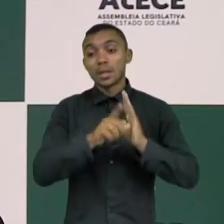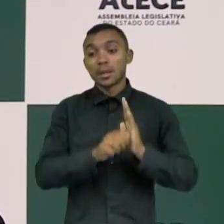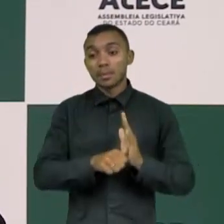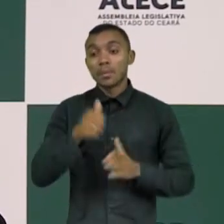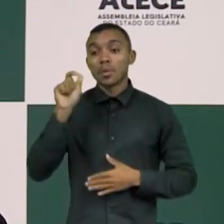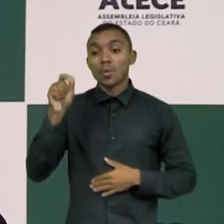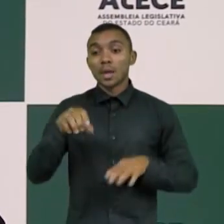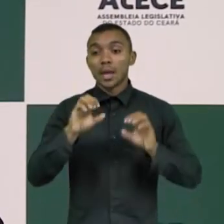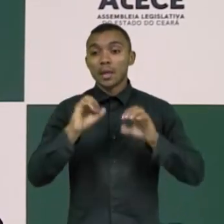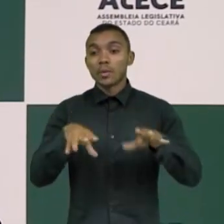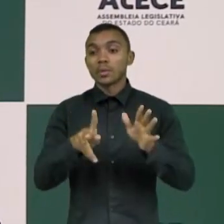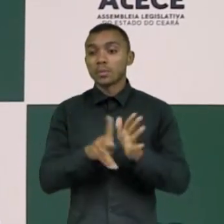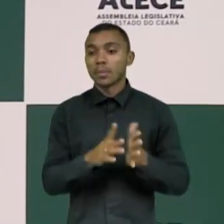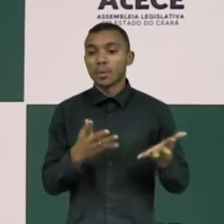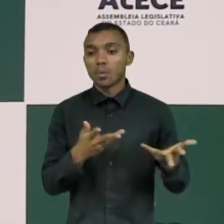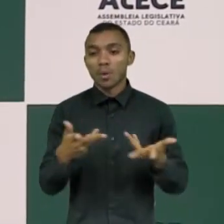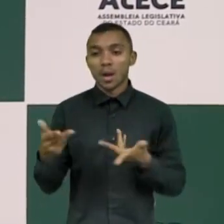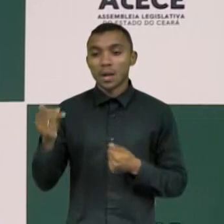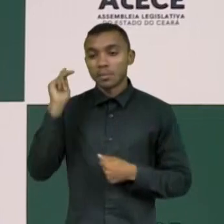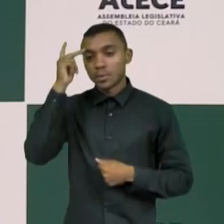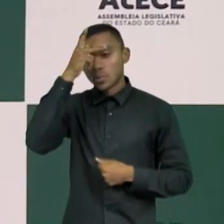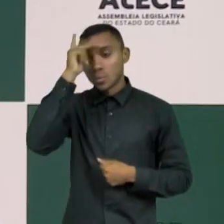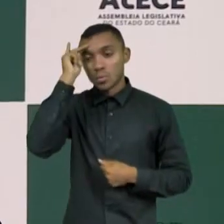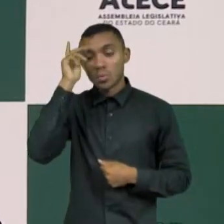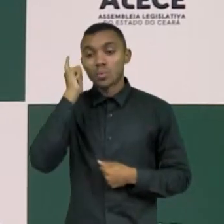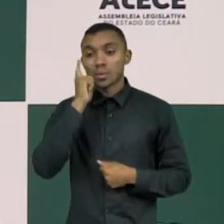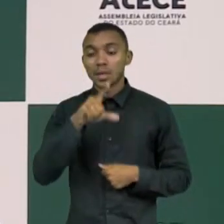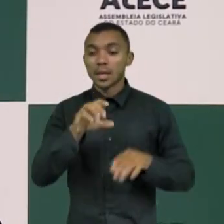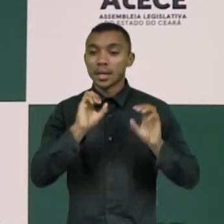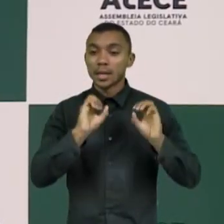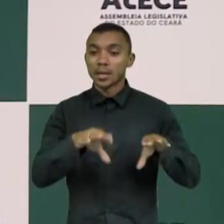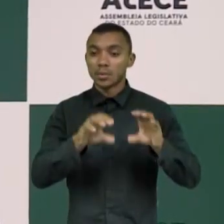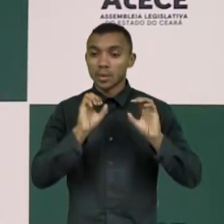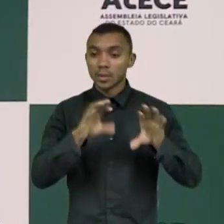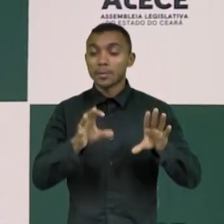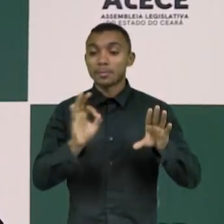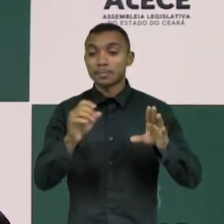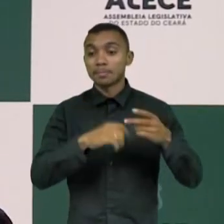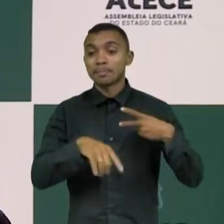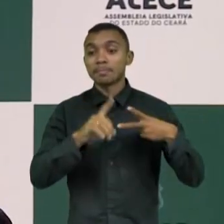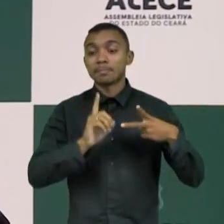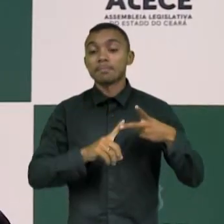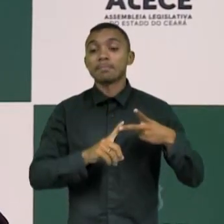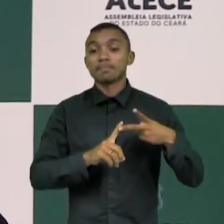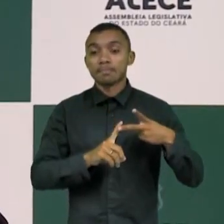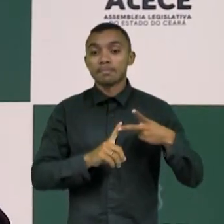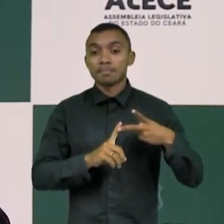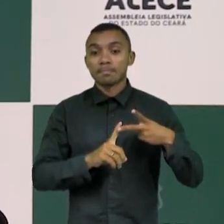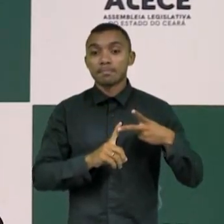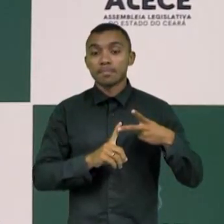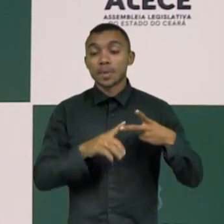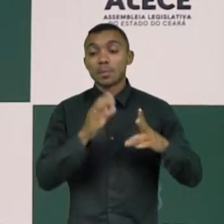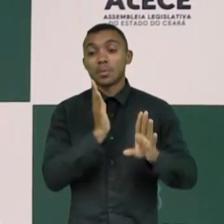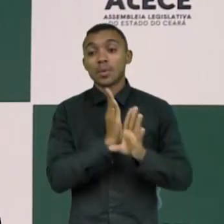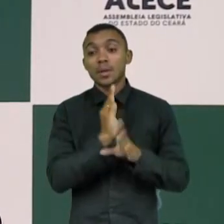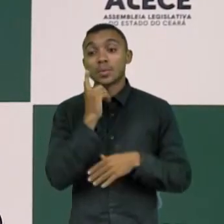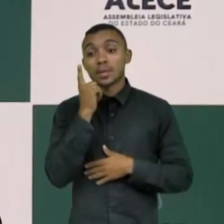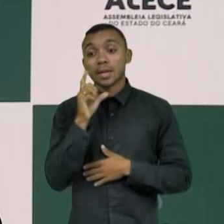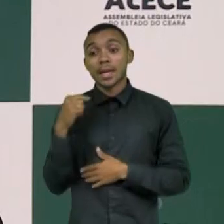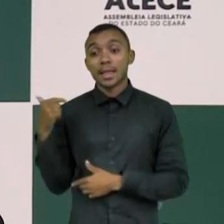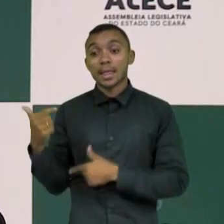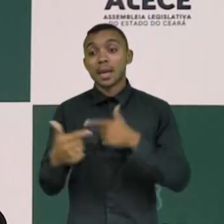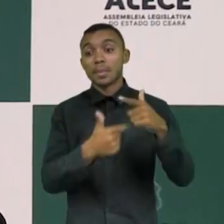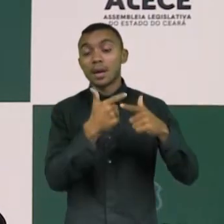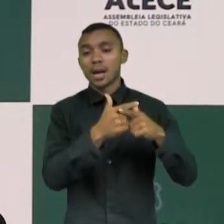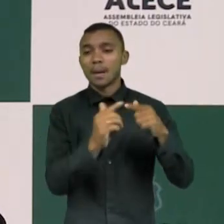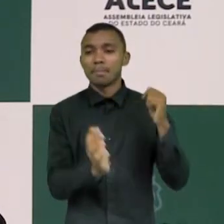educação de qualidade, onde as pessoas possam ter uma educação e posterior qualificação para poder trabalhar,